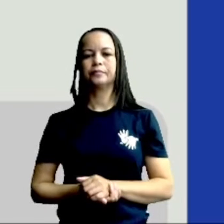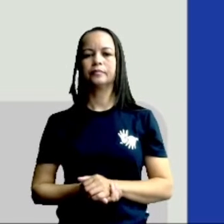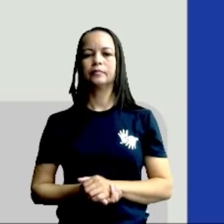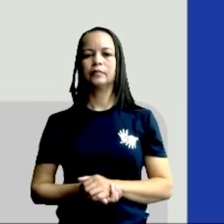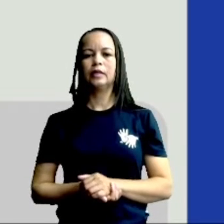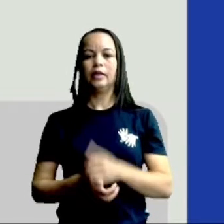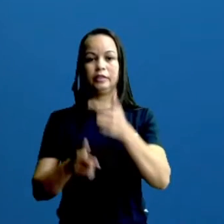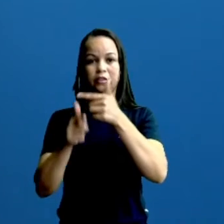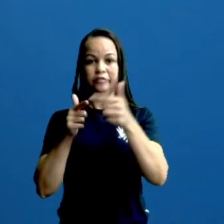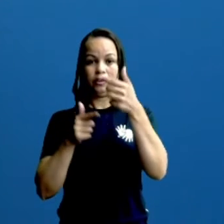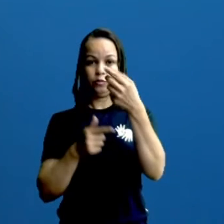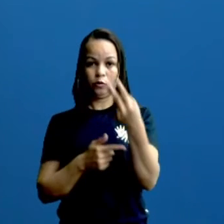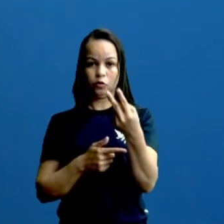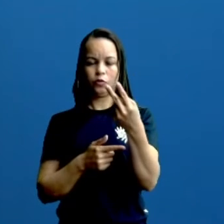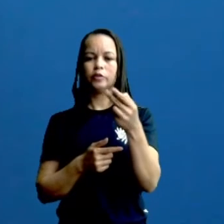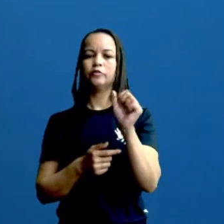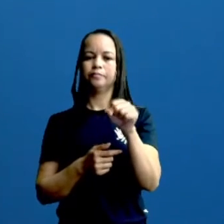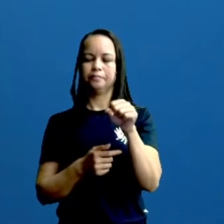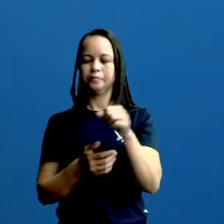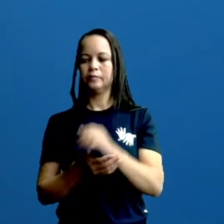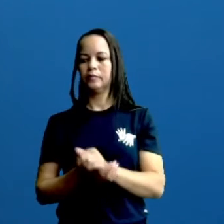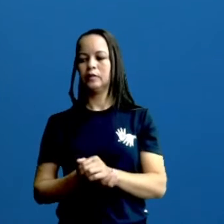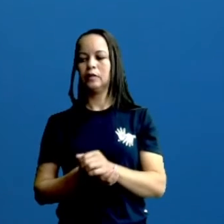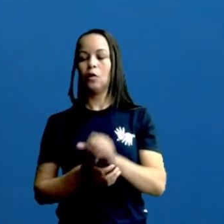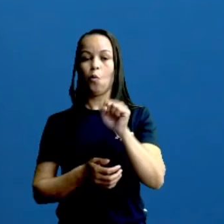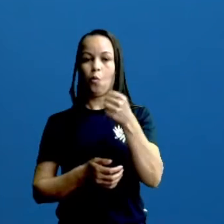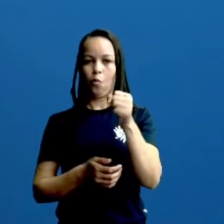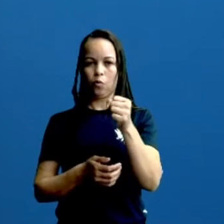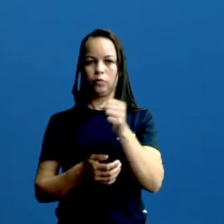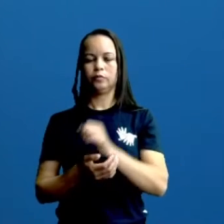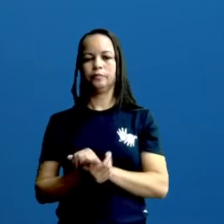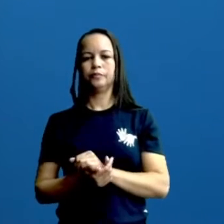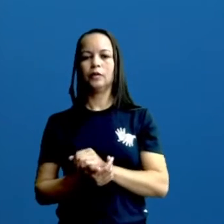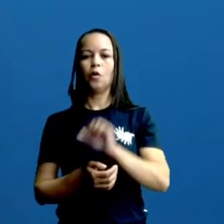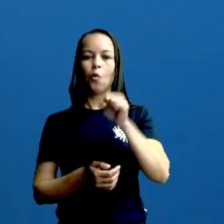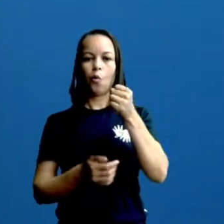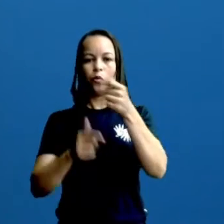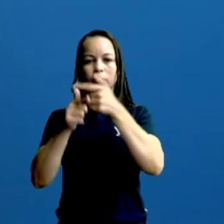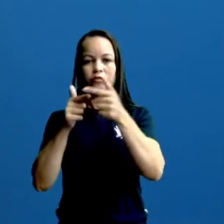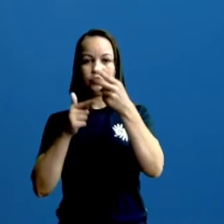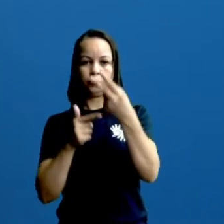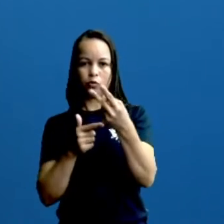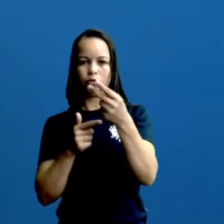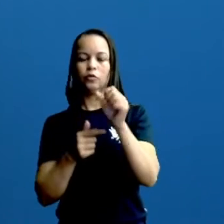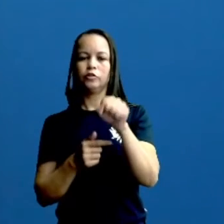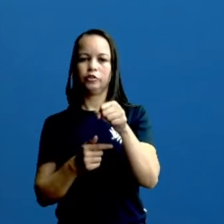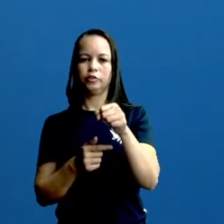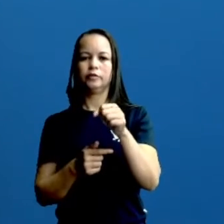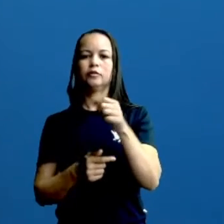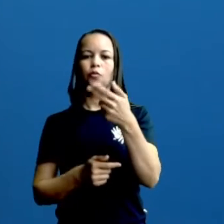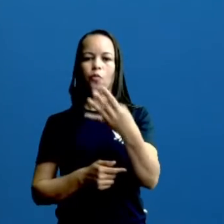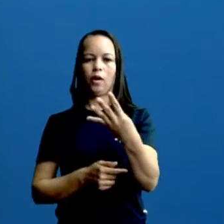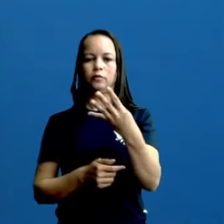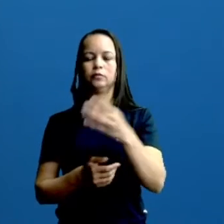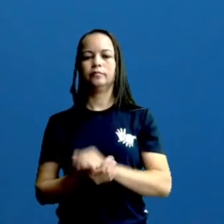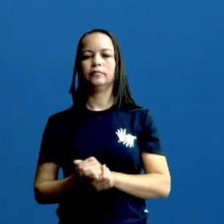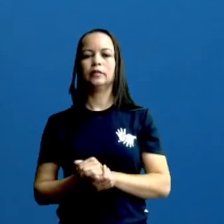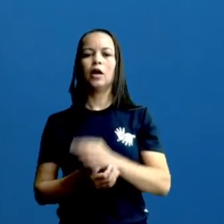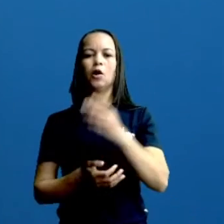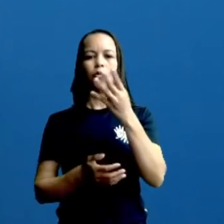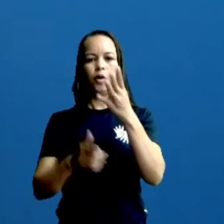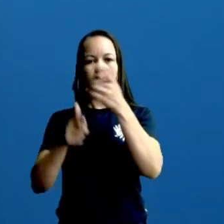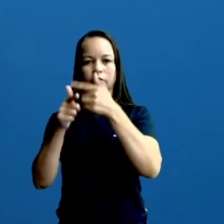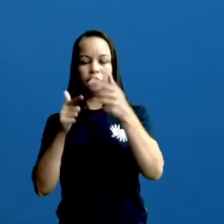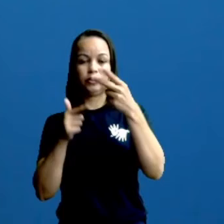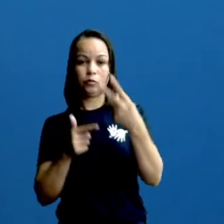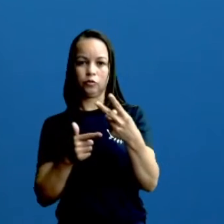é divisível por 2? É. Dá 8. 8 é divisível por 2? É. Dá 4.